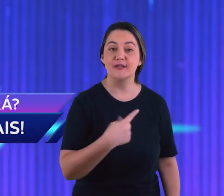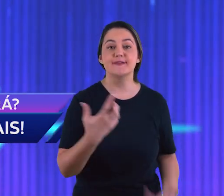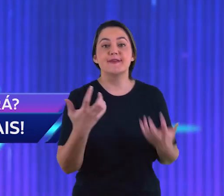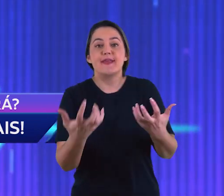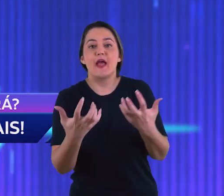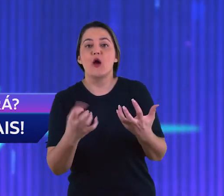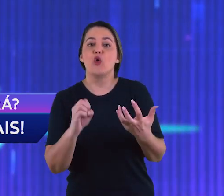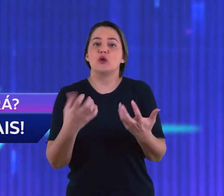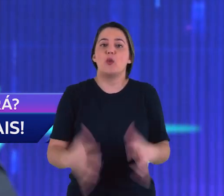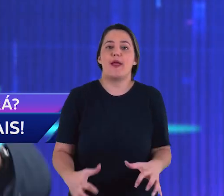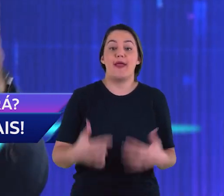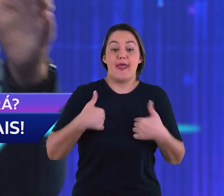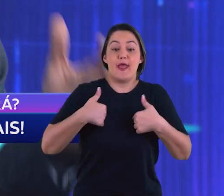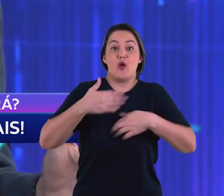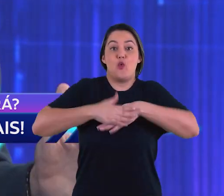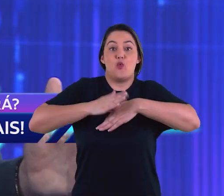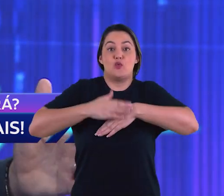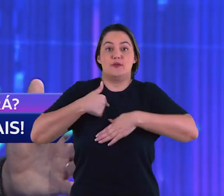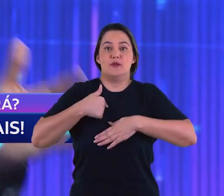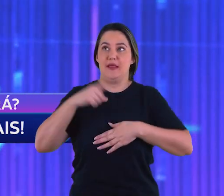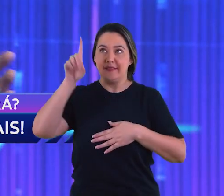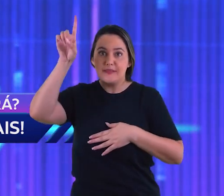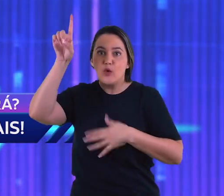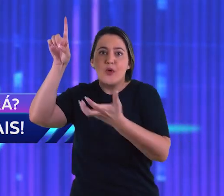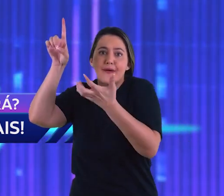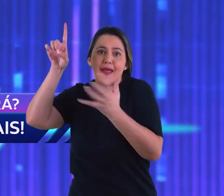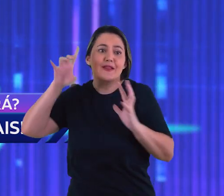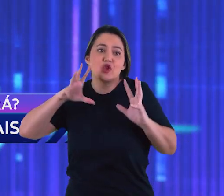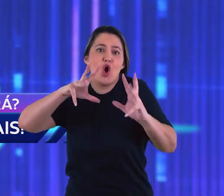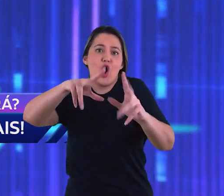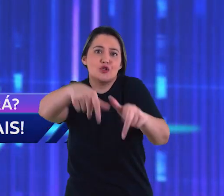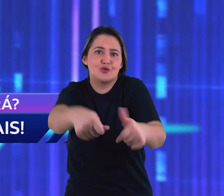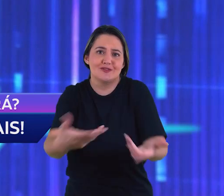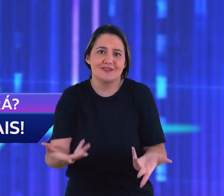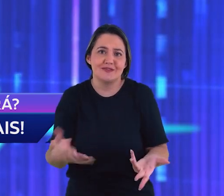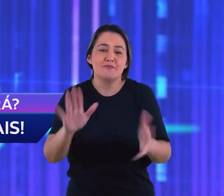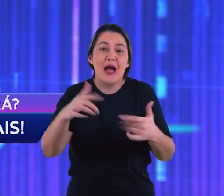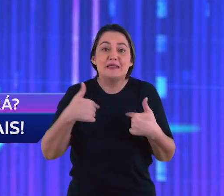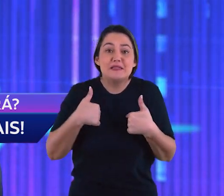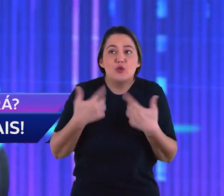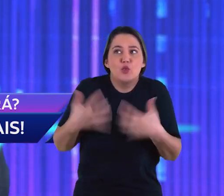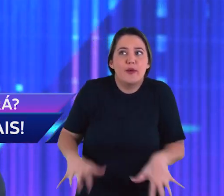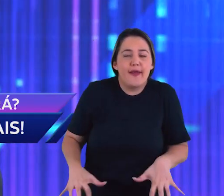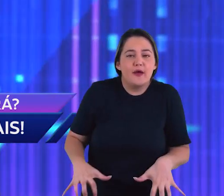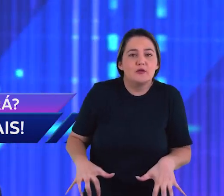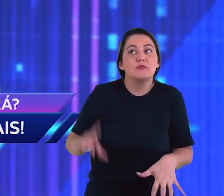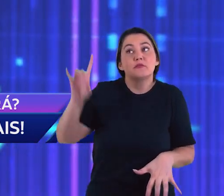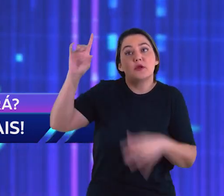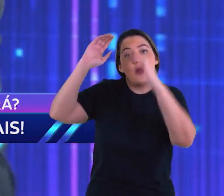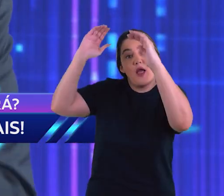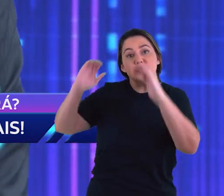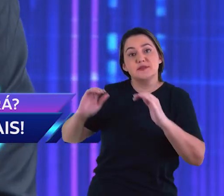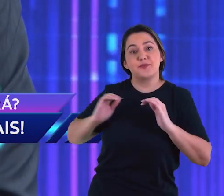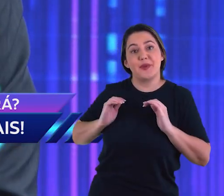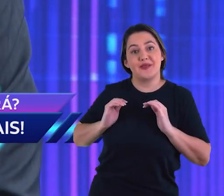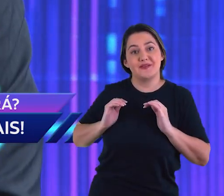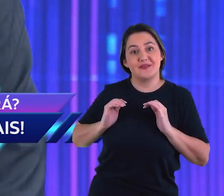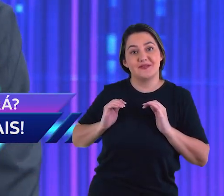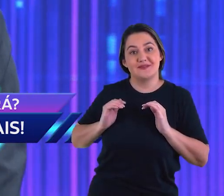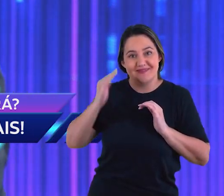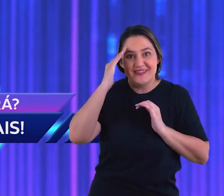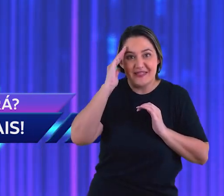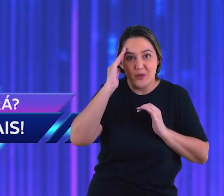eu e você tomamos. Ser escolhido não depende de Deus. Ser escolhido depende de você, porque ele já escolheu todo mundo para a